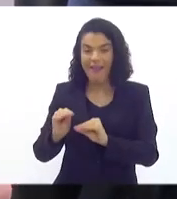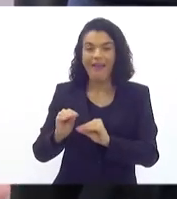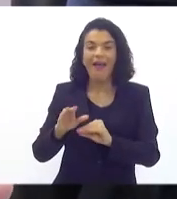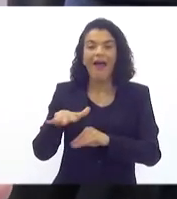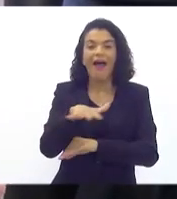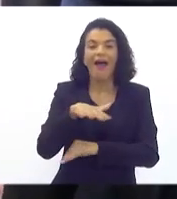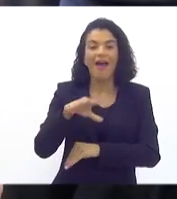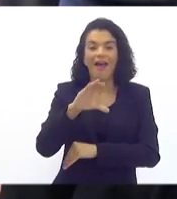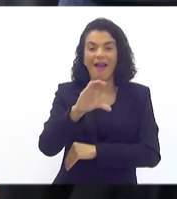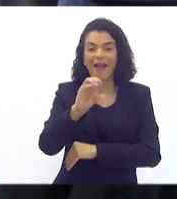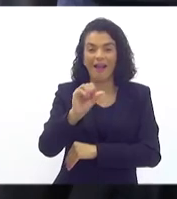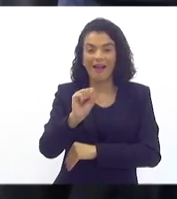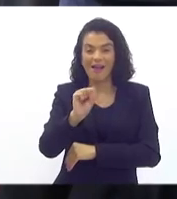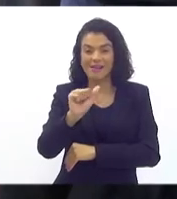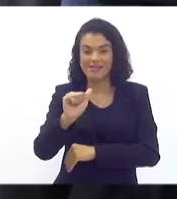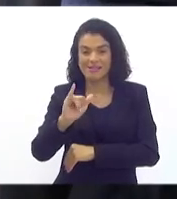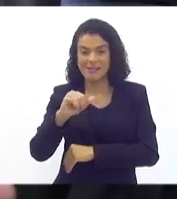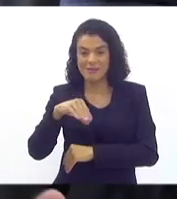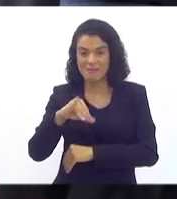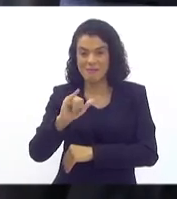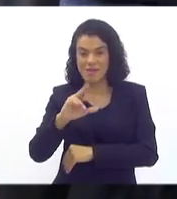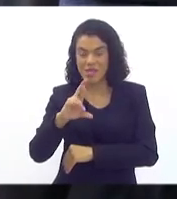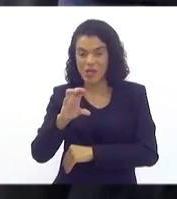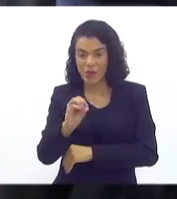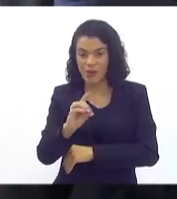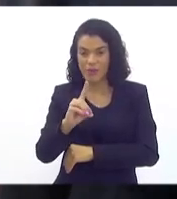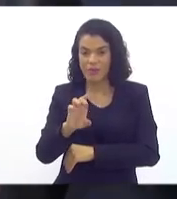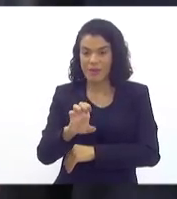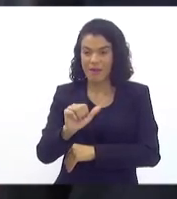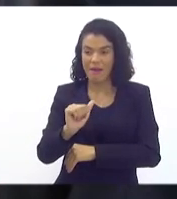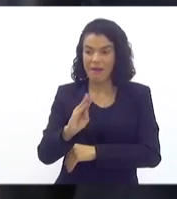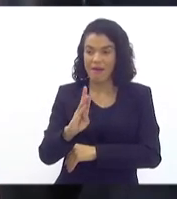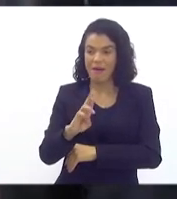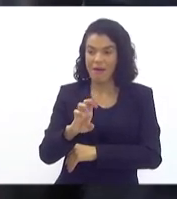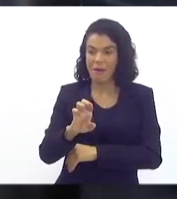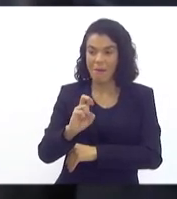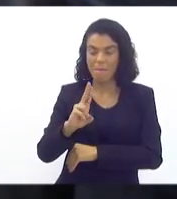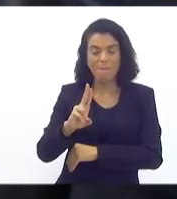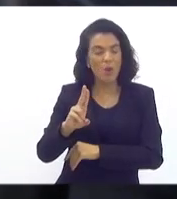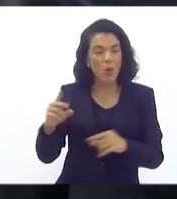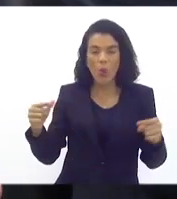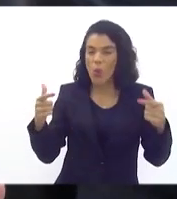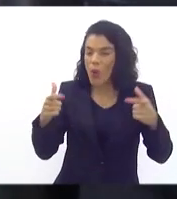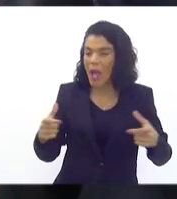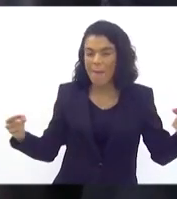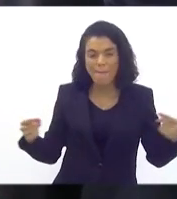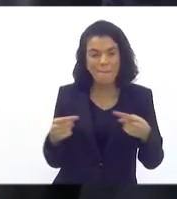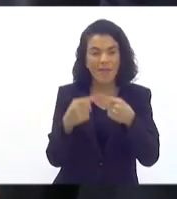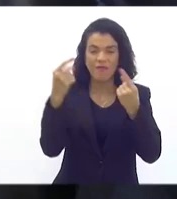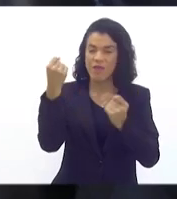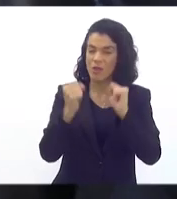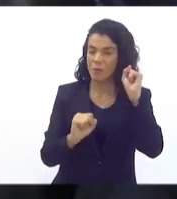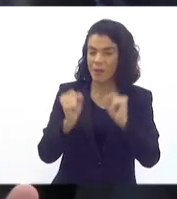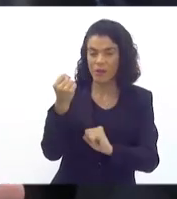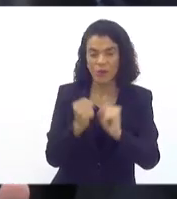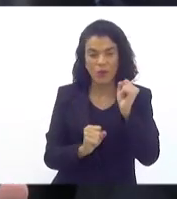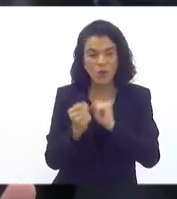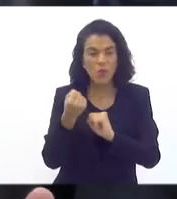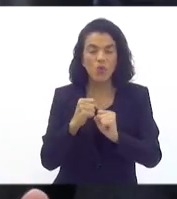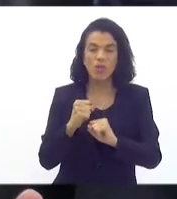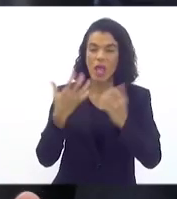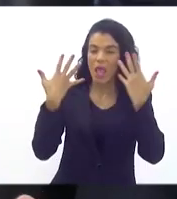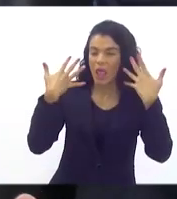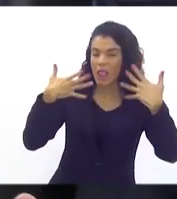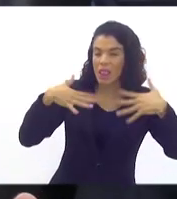de Casimiro de Abreu que é o município que tem todos os motivos para ser um polo industrial no estado do Rio de Janeiro tem riquezas